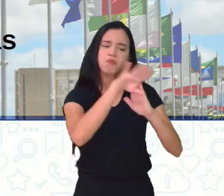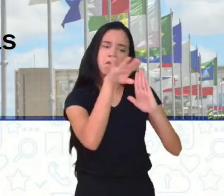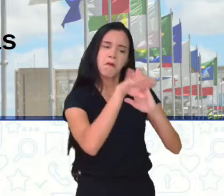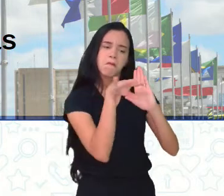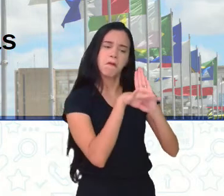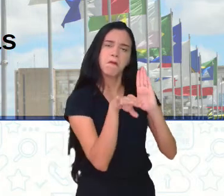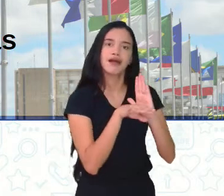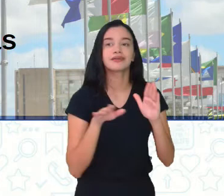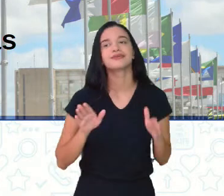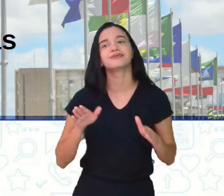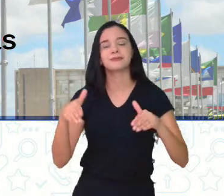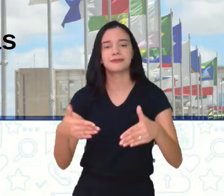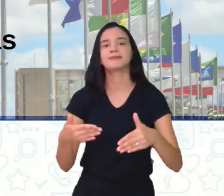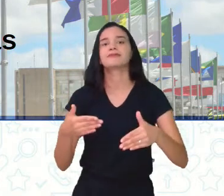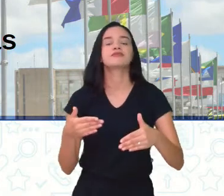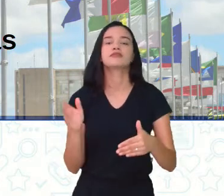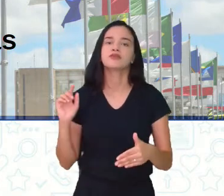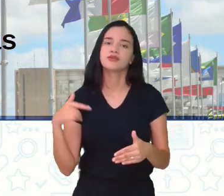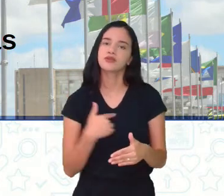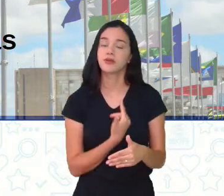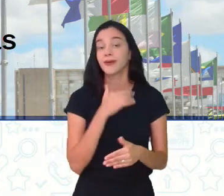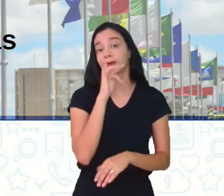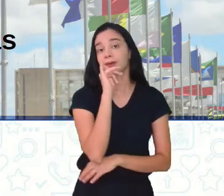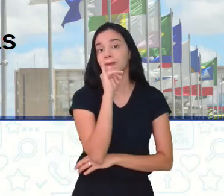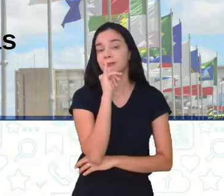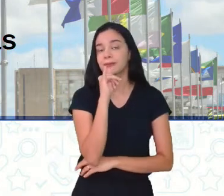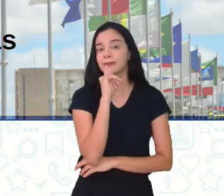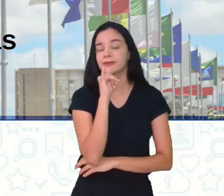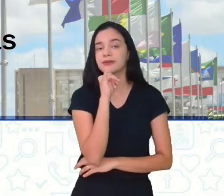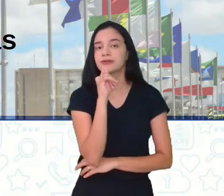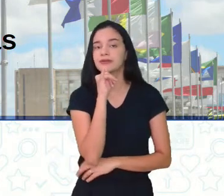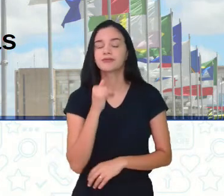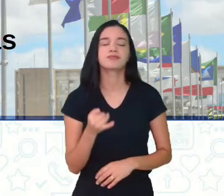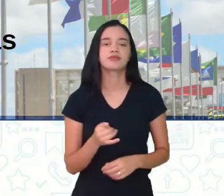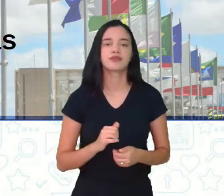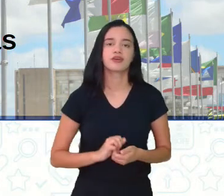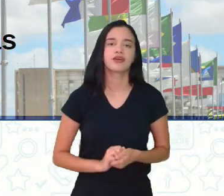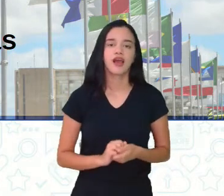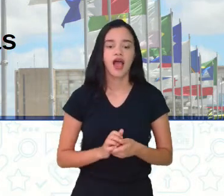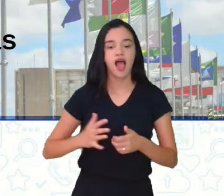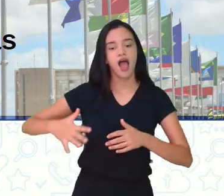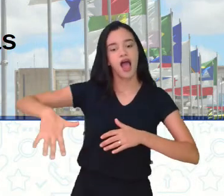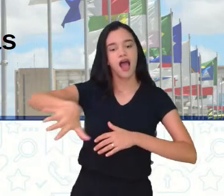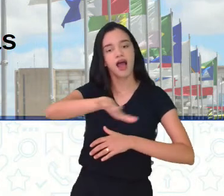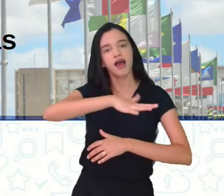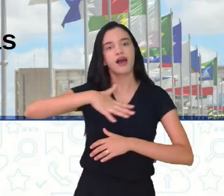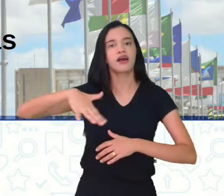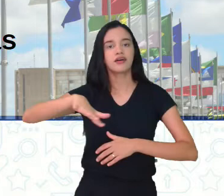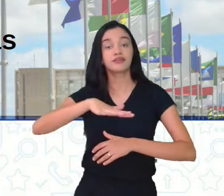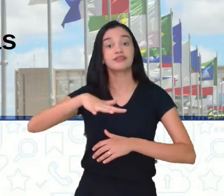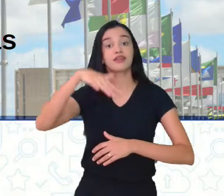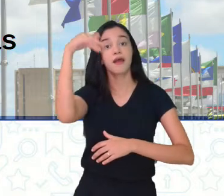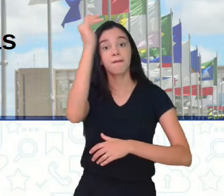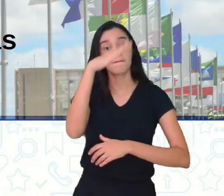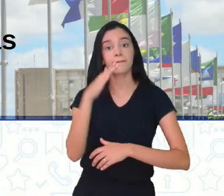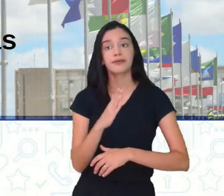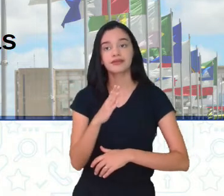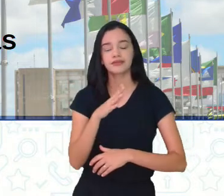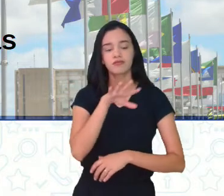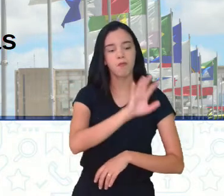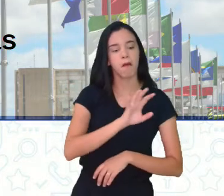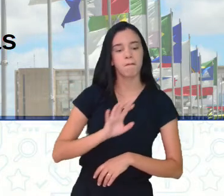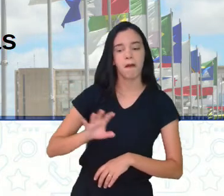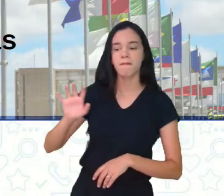específicos. Pois é, a gente pega, por exemplo, aqui as regiões brasileiras, por